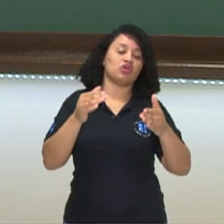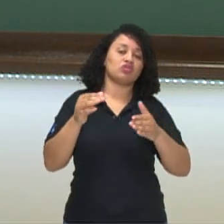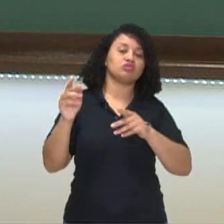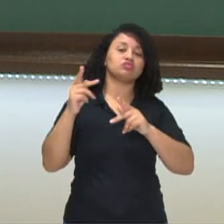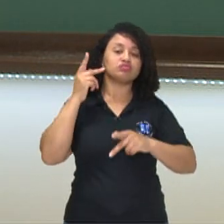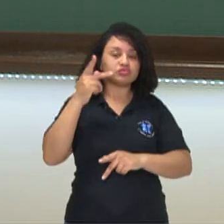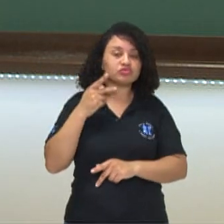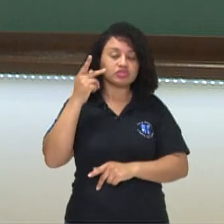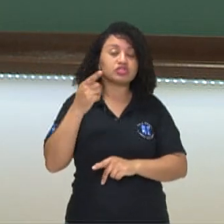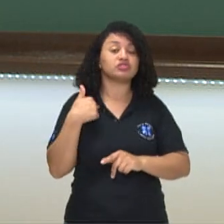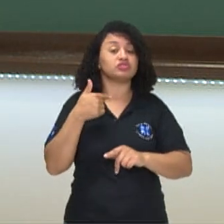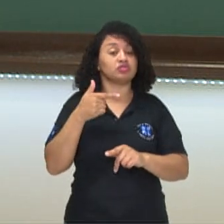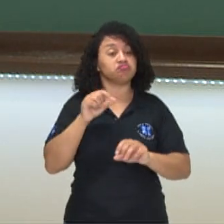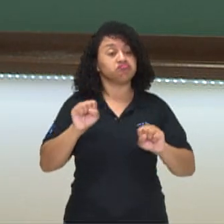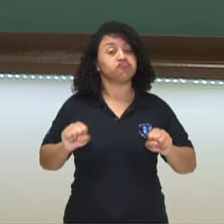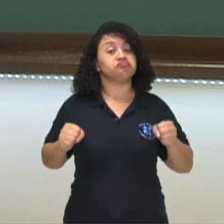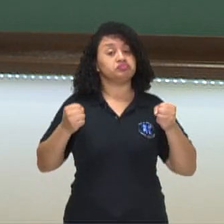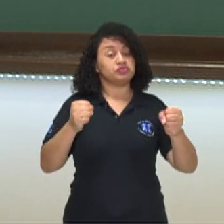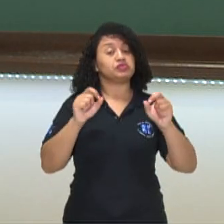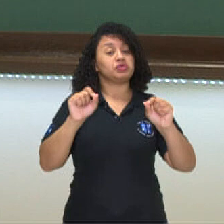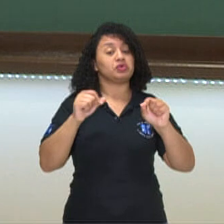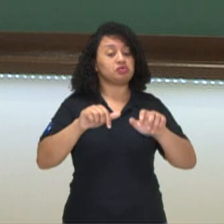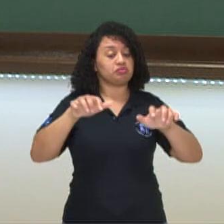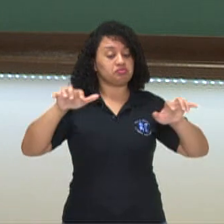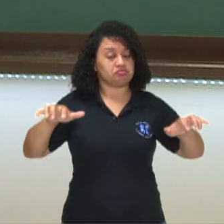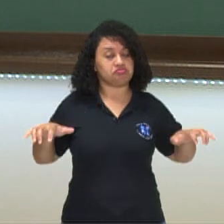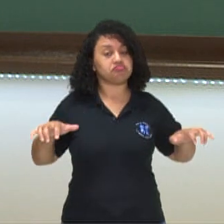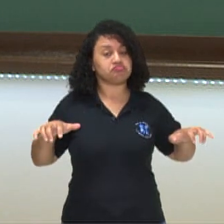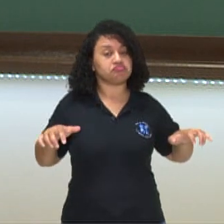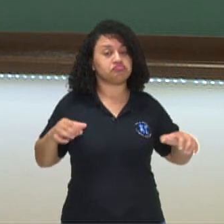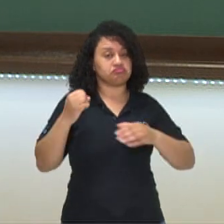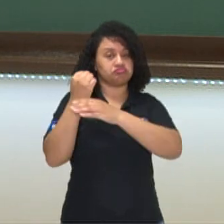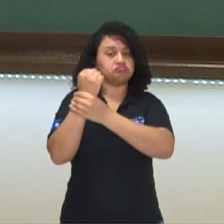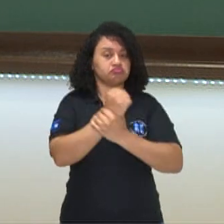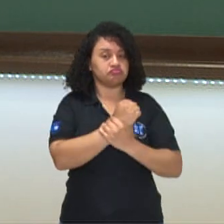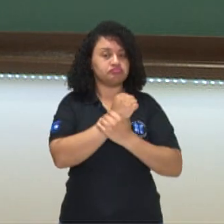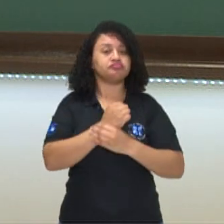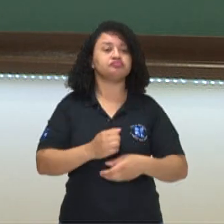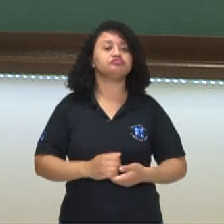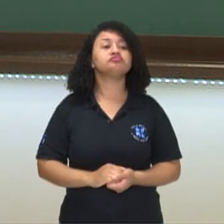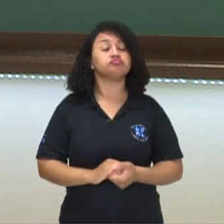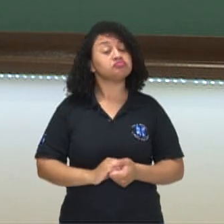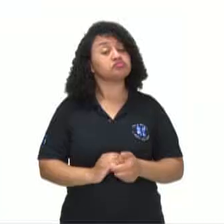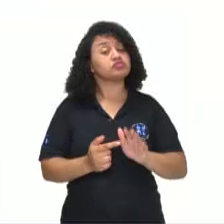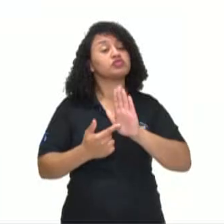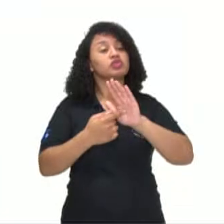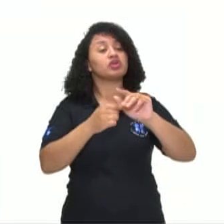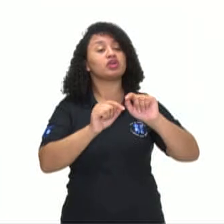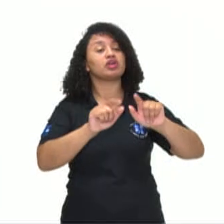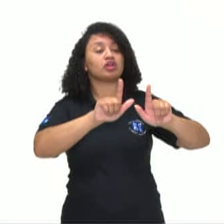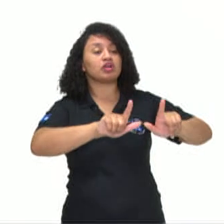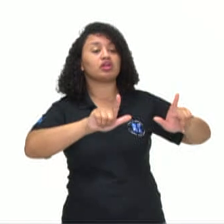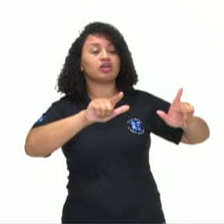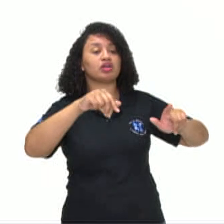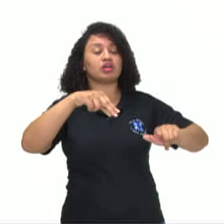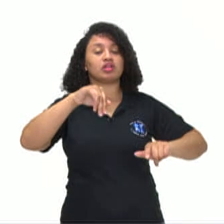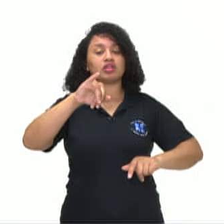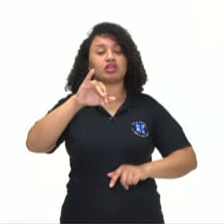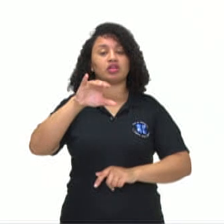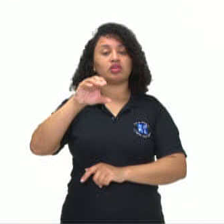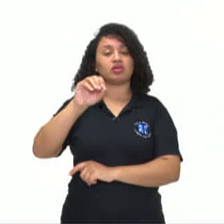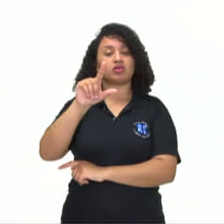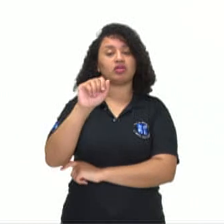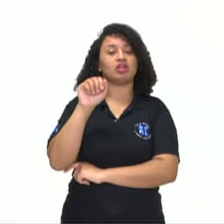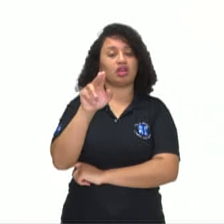vai defender, em alguns casos, a monarquia absolutista. Trago aqui para vocês Nicolau Maquiavel, né,